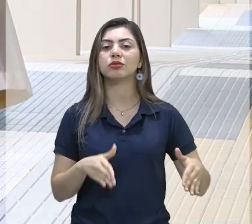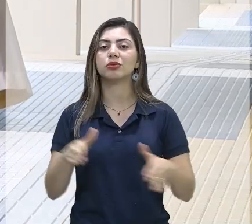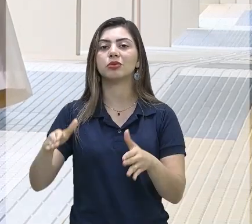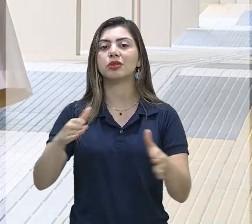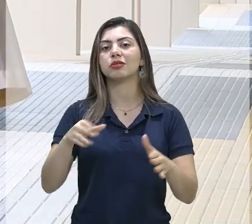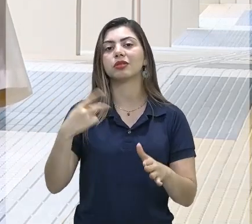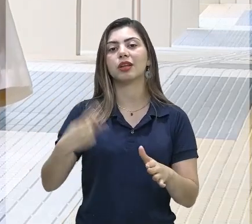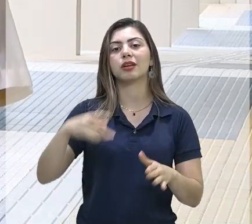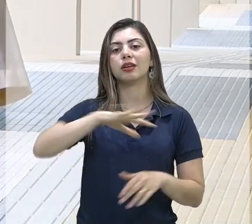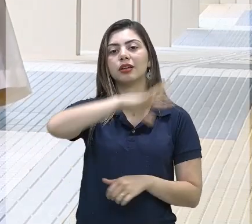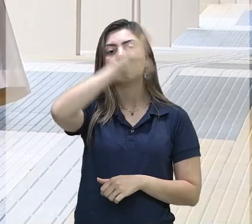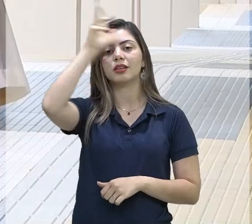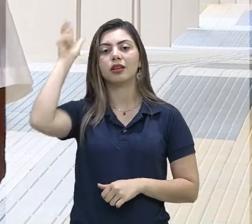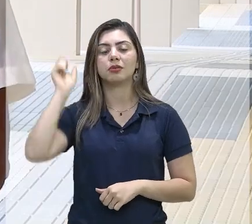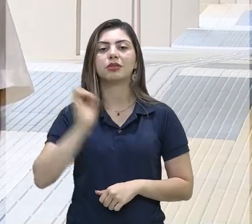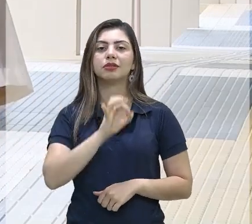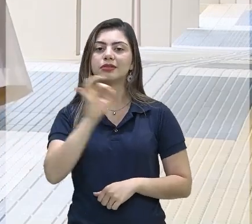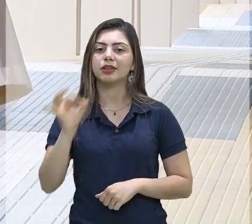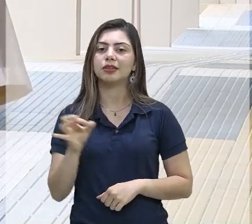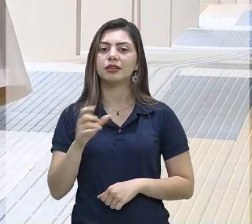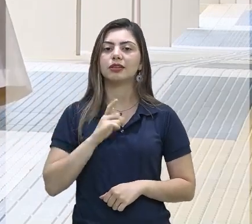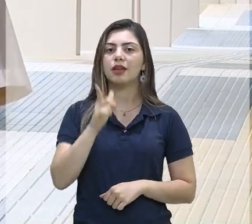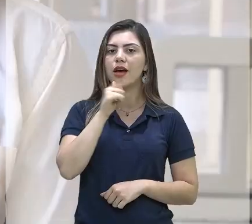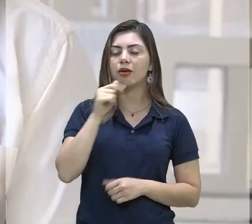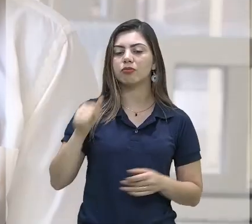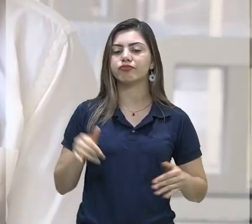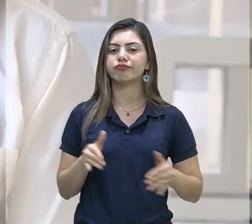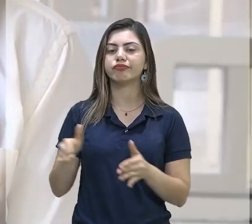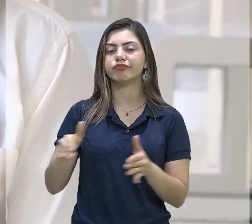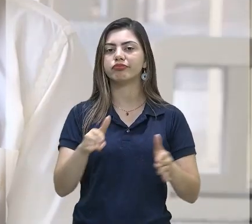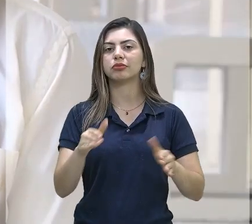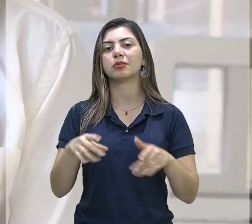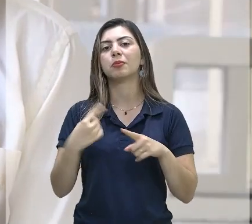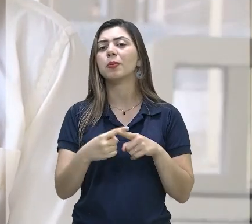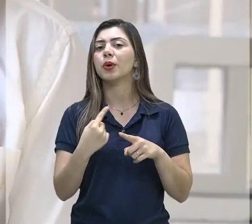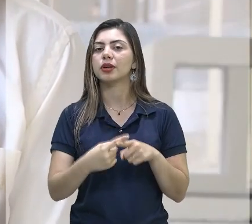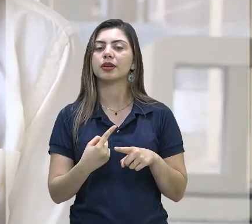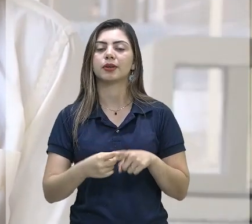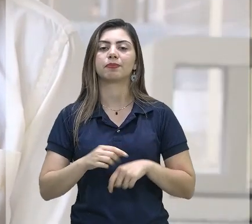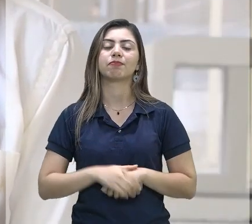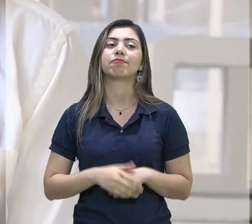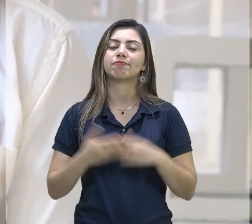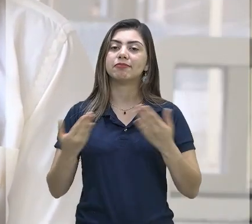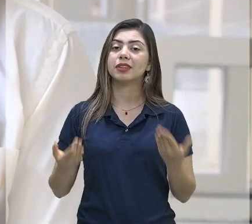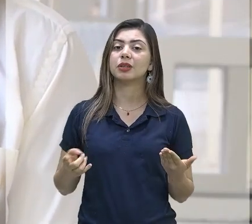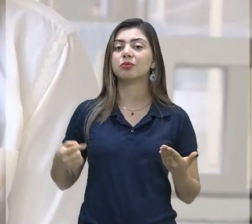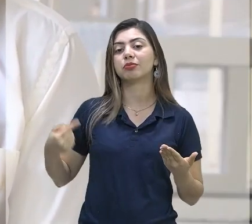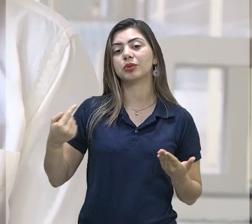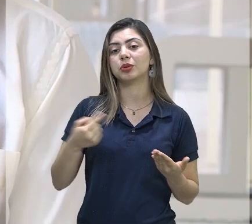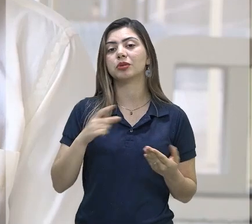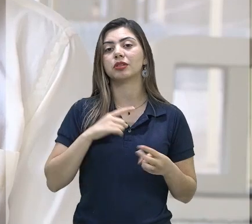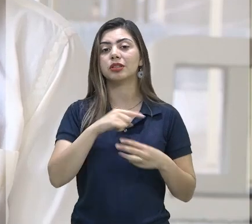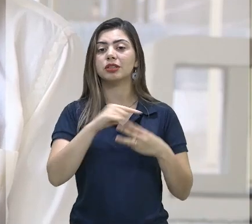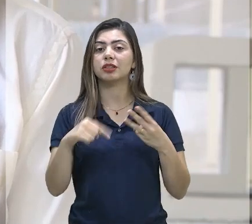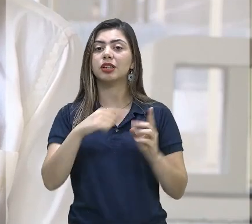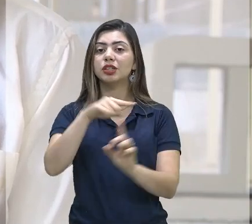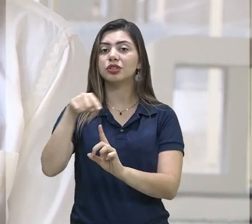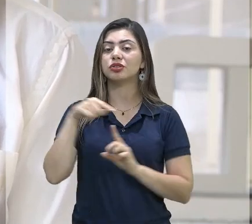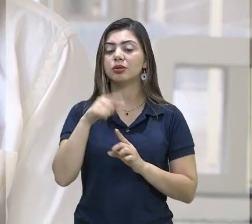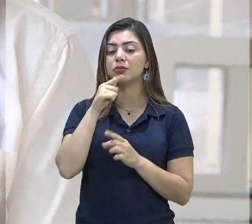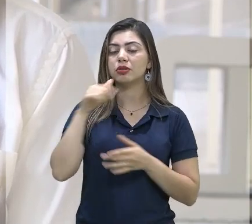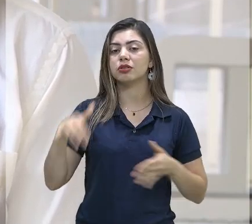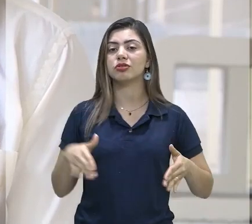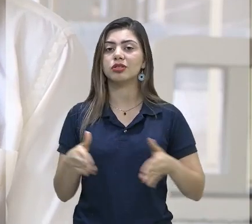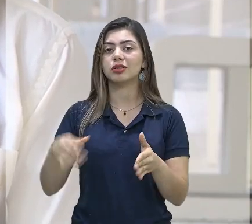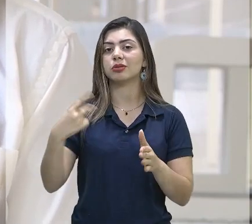rio Amazonas e nos seus afluentes de água branca. Pelo fato de que nós temos 3 tipos de rios bem